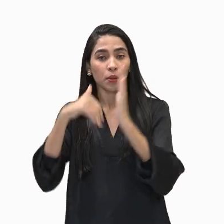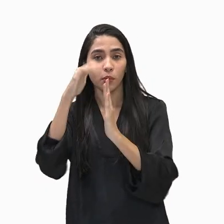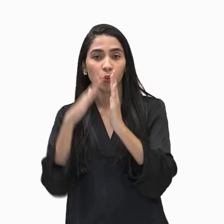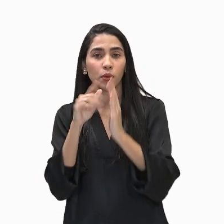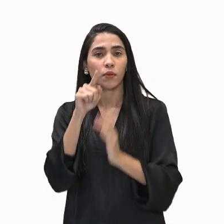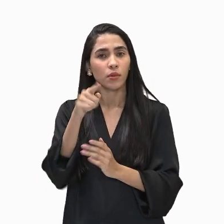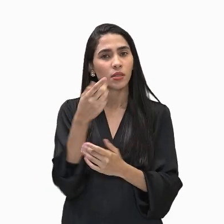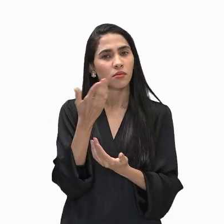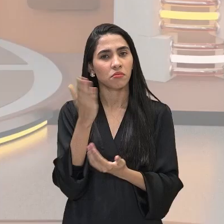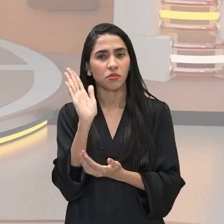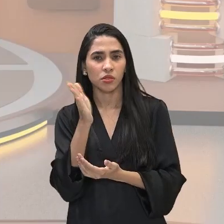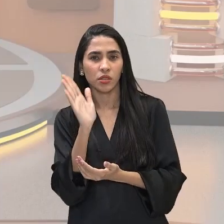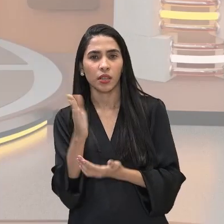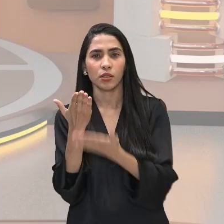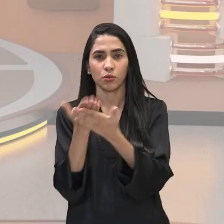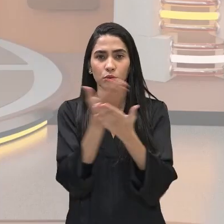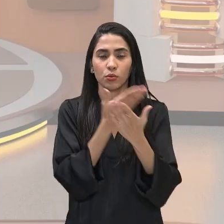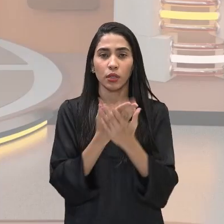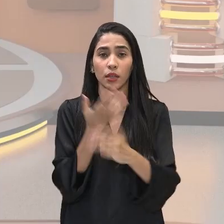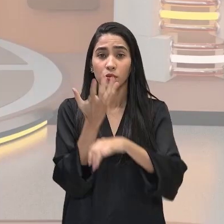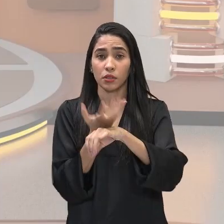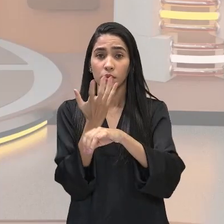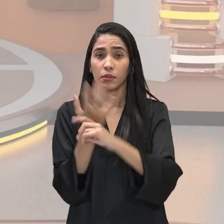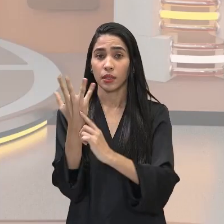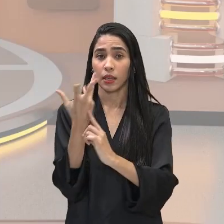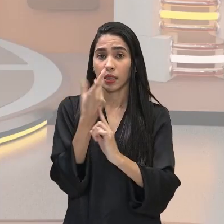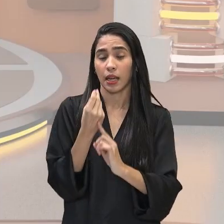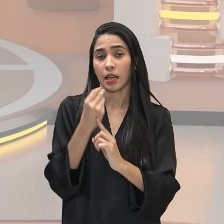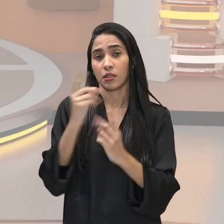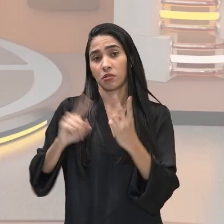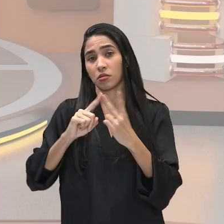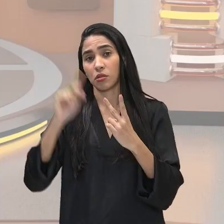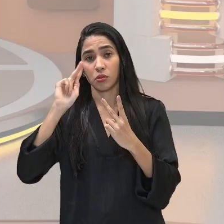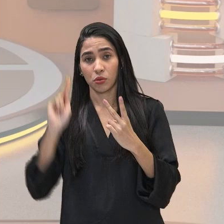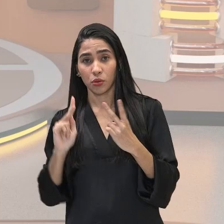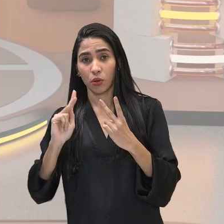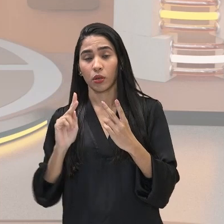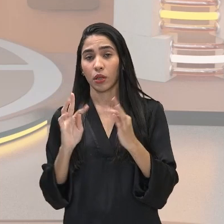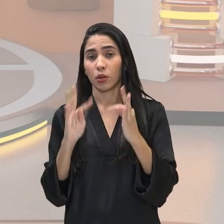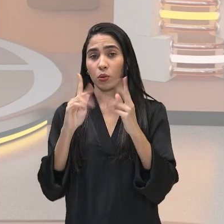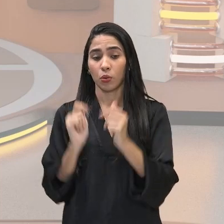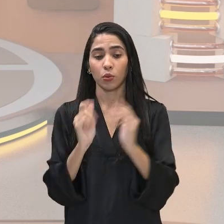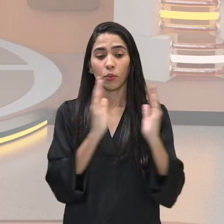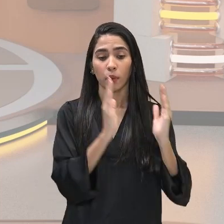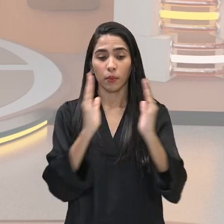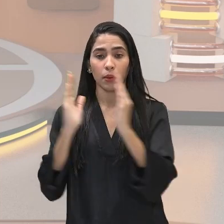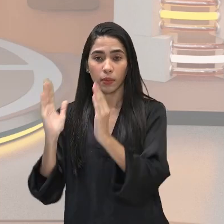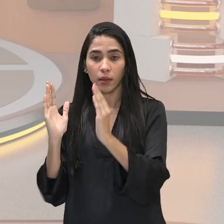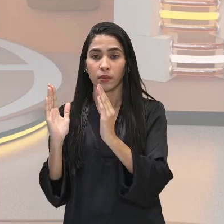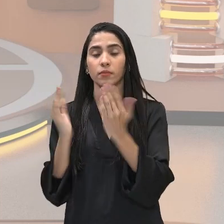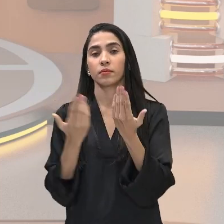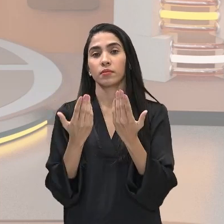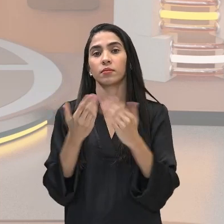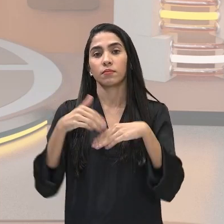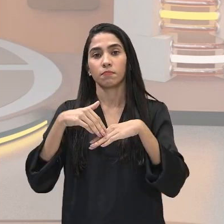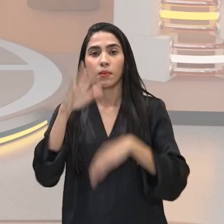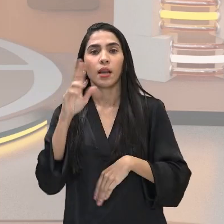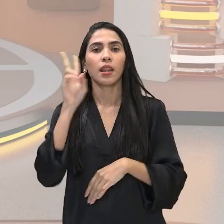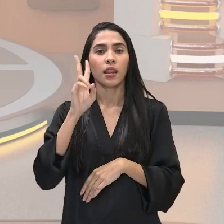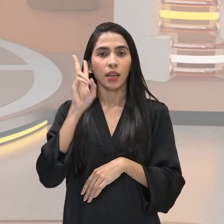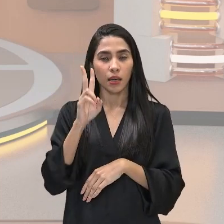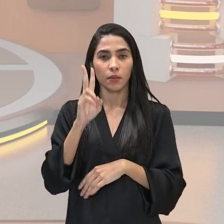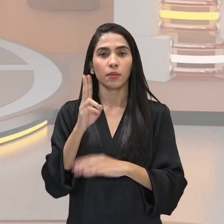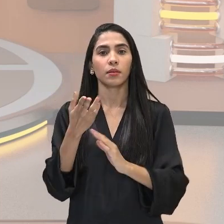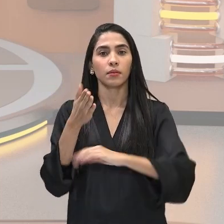deve ter estudado isso em arte, por exemplo, em história, né? Todos esses momentos aí, trazendo cada vez mais, lembra que na